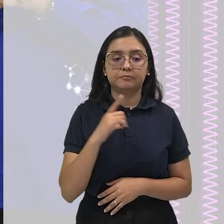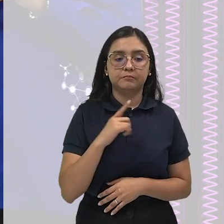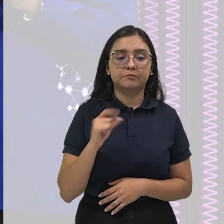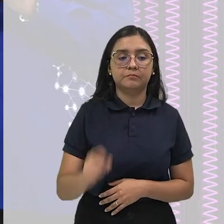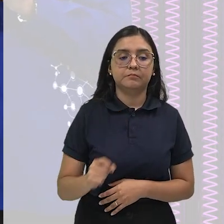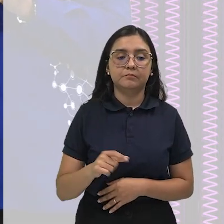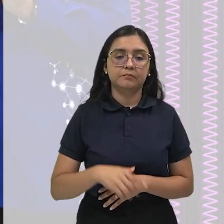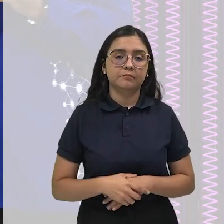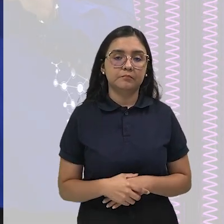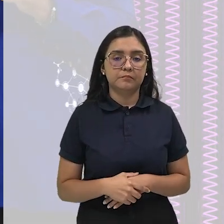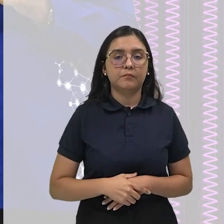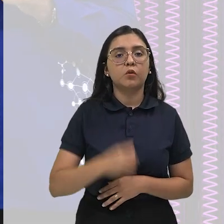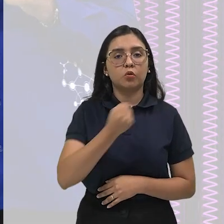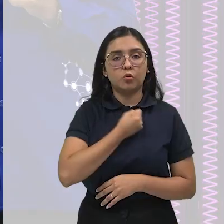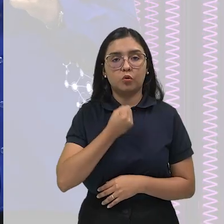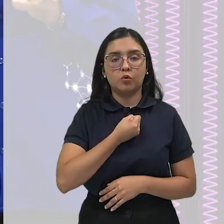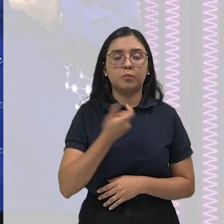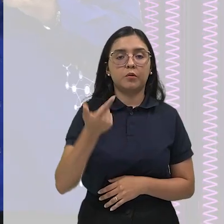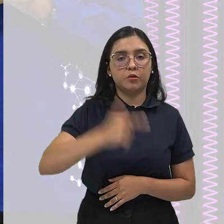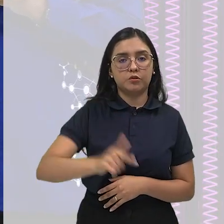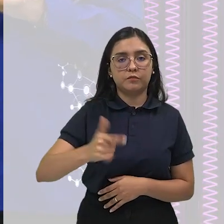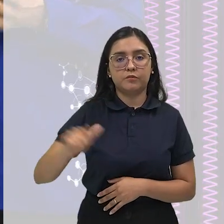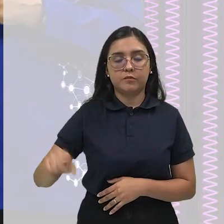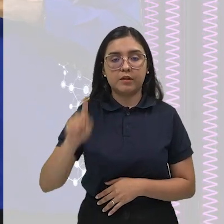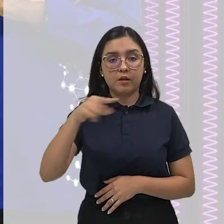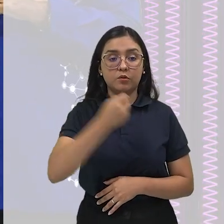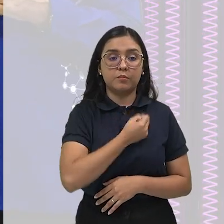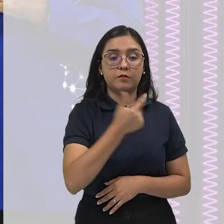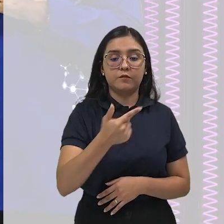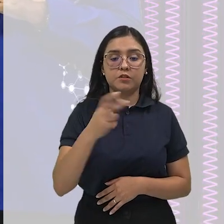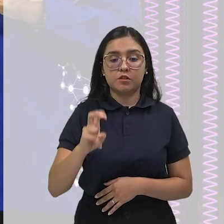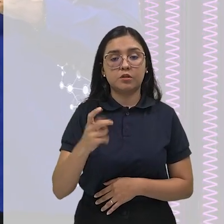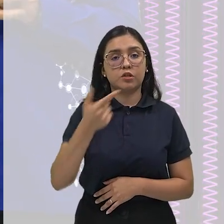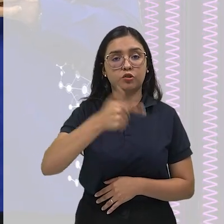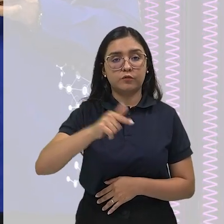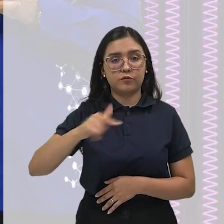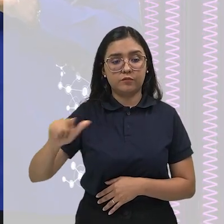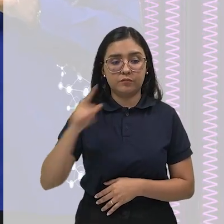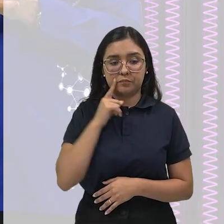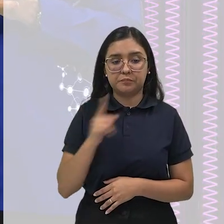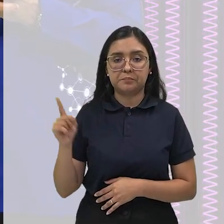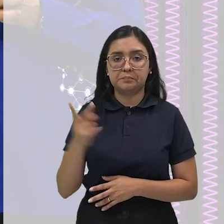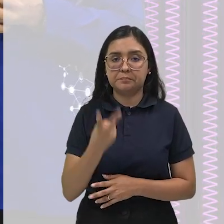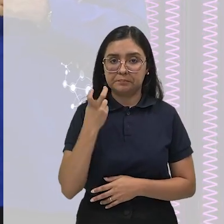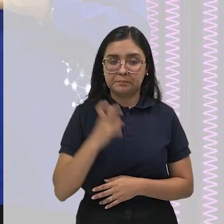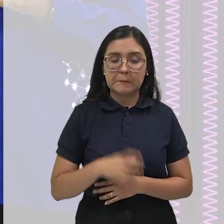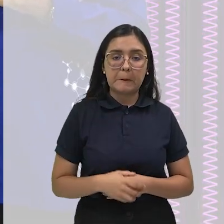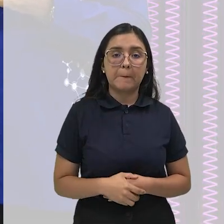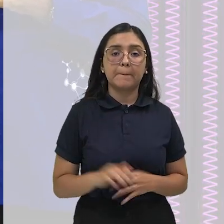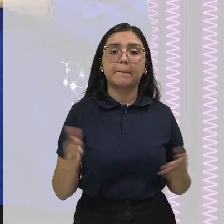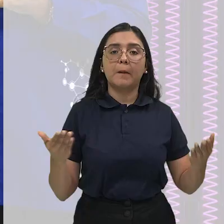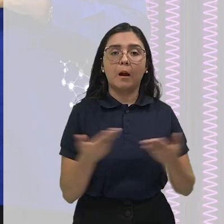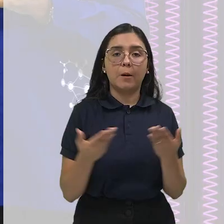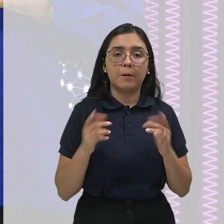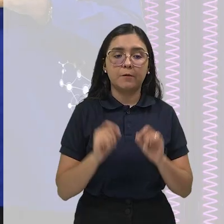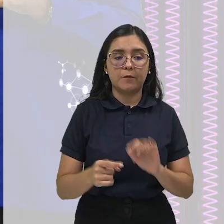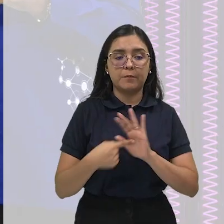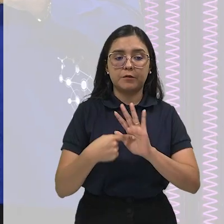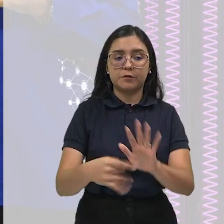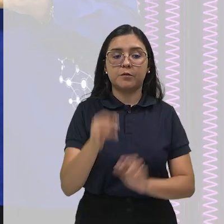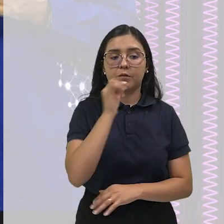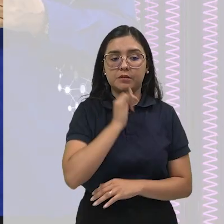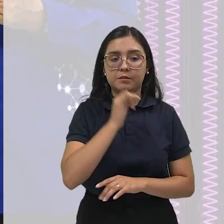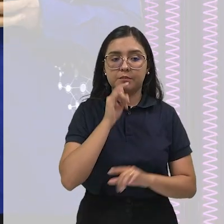possui um período, que é o número 25, que está se repetindo. Olha aí. Beleza? Vamos para o